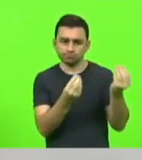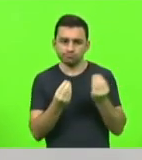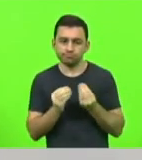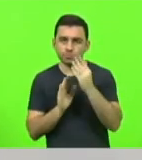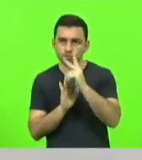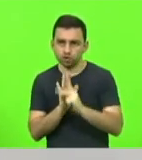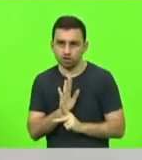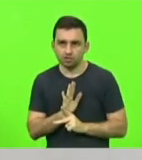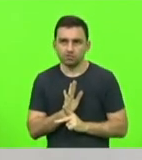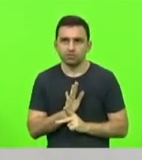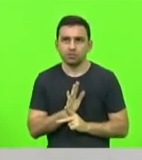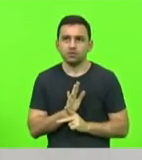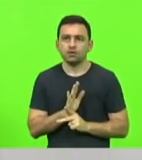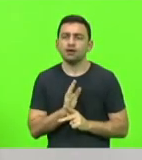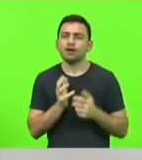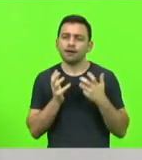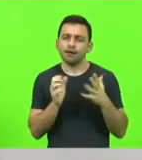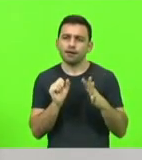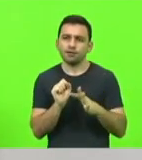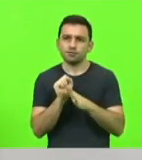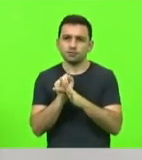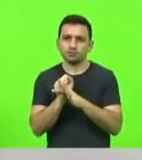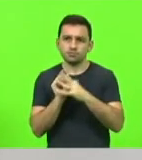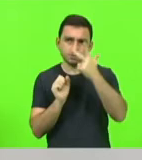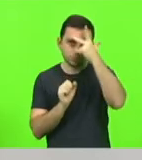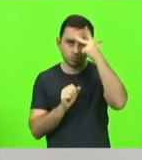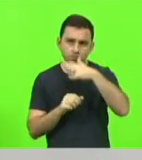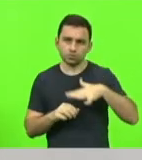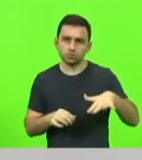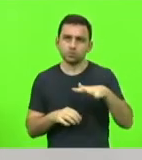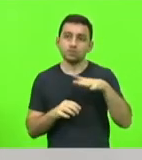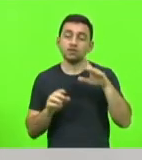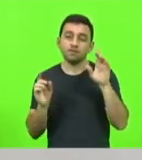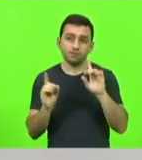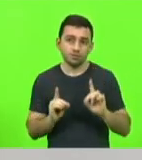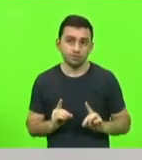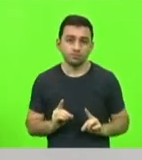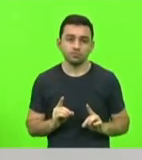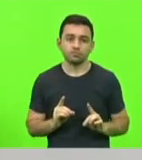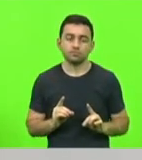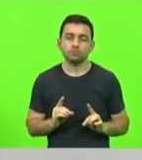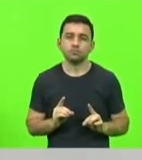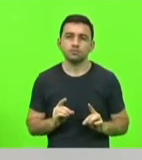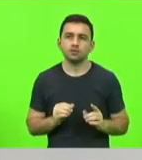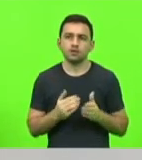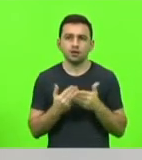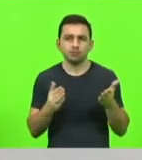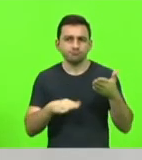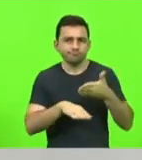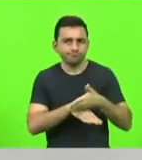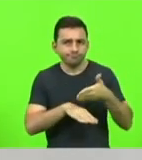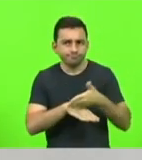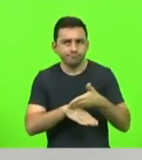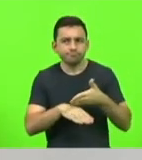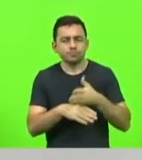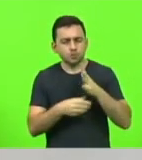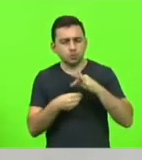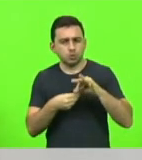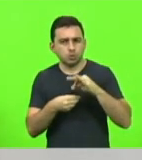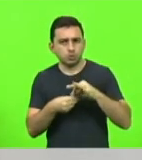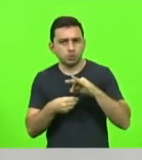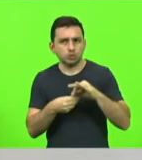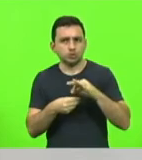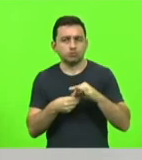o objetivo de garantir às pessoas com deficiência que frequentam essas instituições especializadas